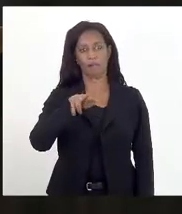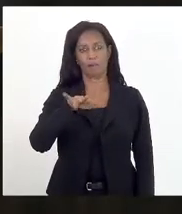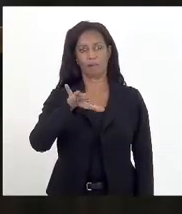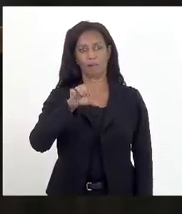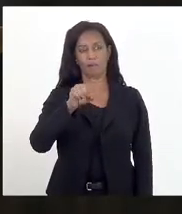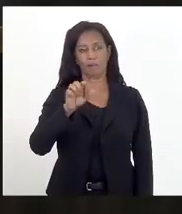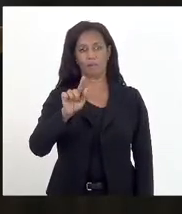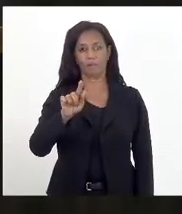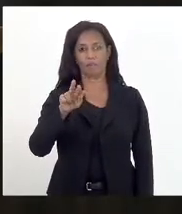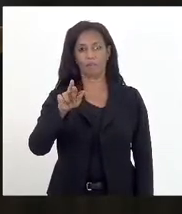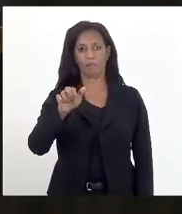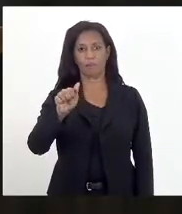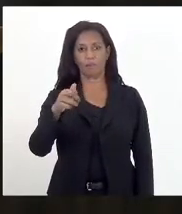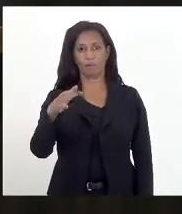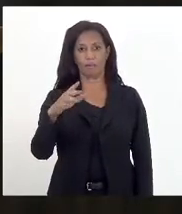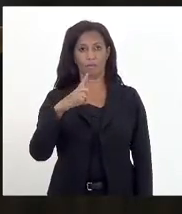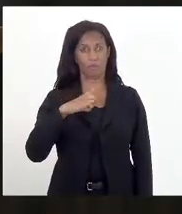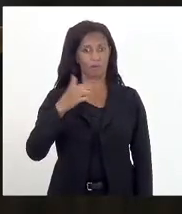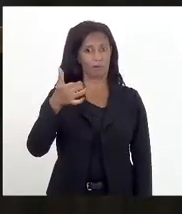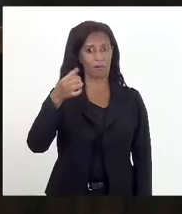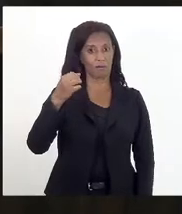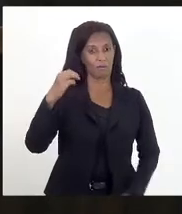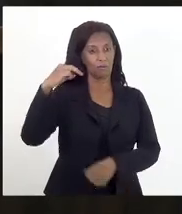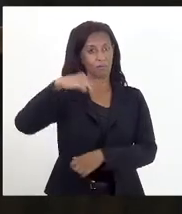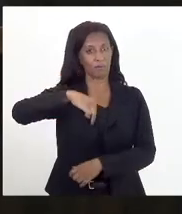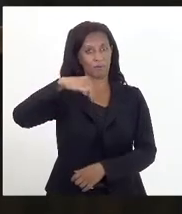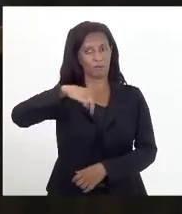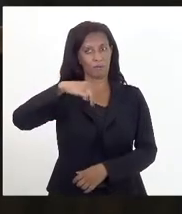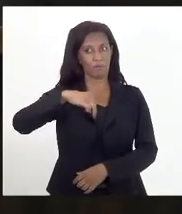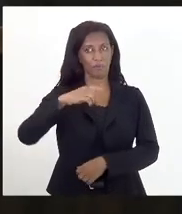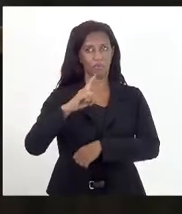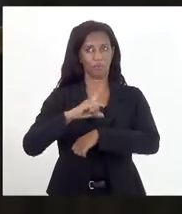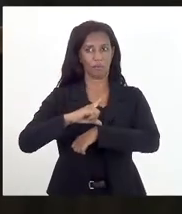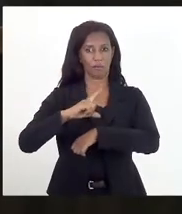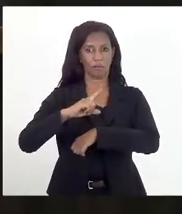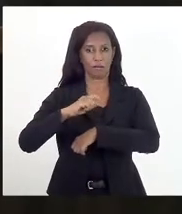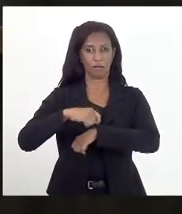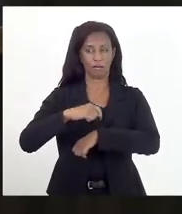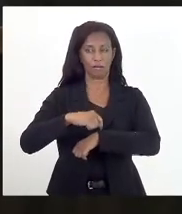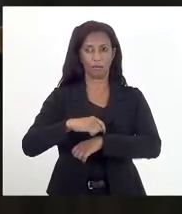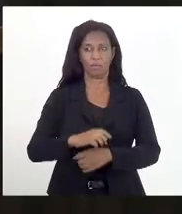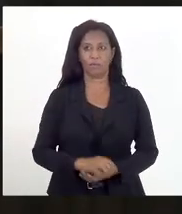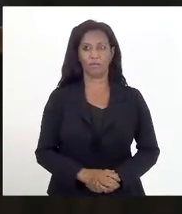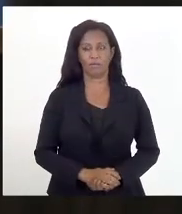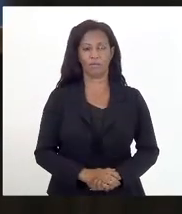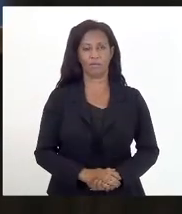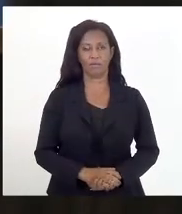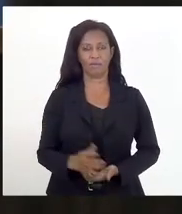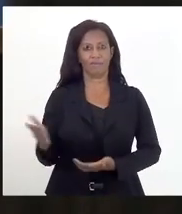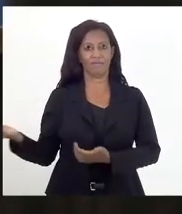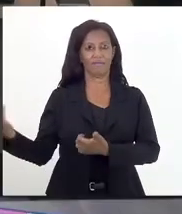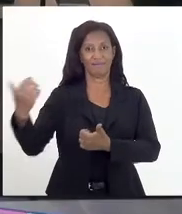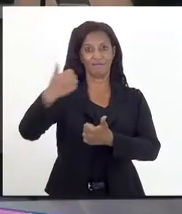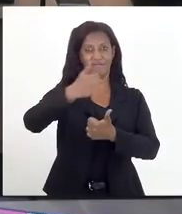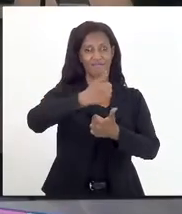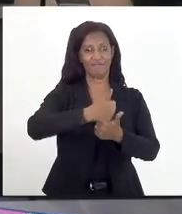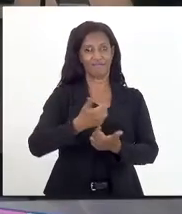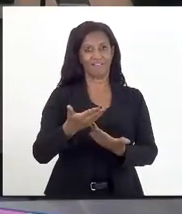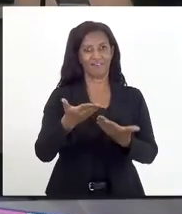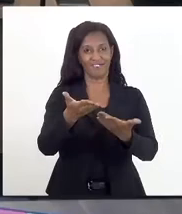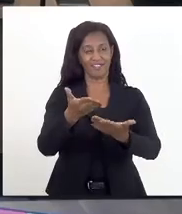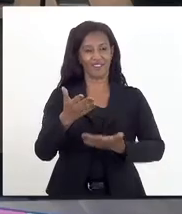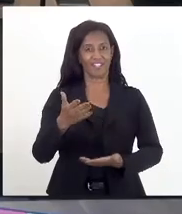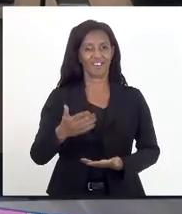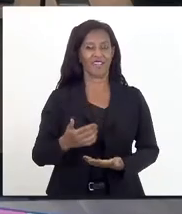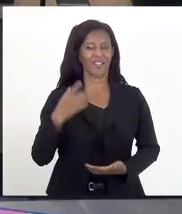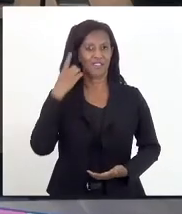vossa excelência' e depois de dez minutos sempre regimental é ele deixou sedendo aí a vez para o Nobre